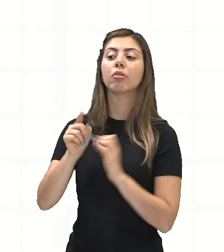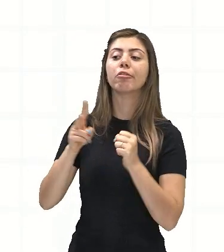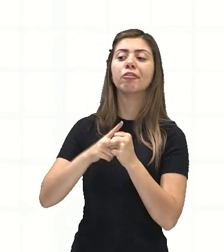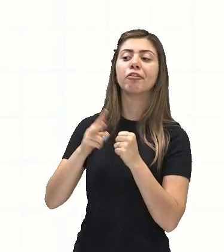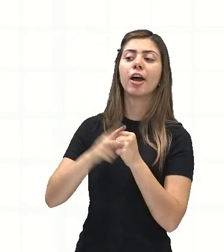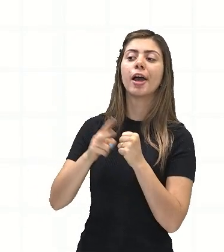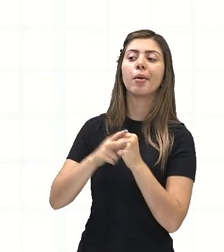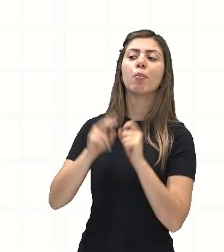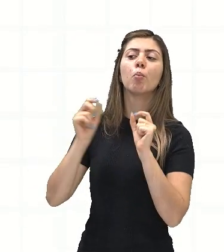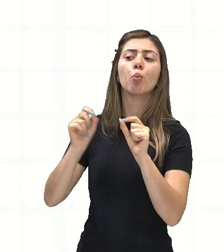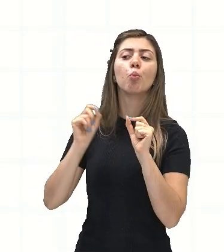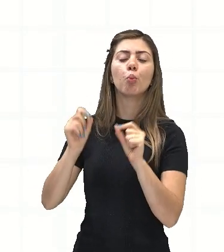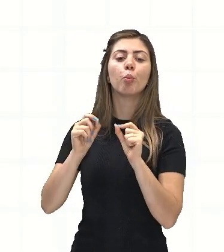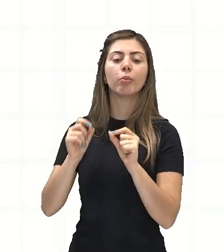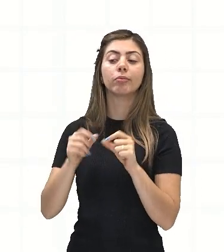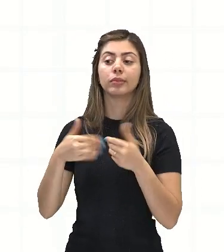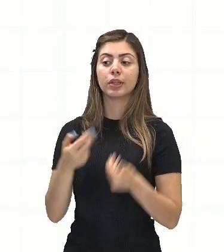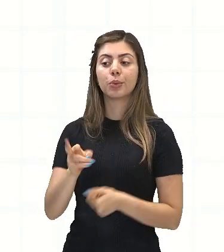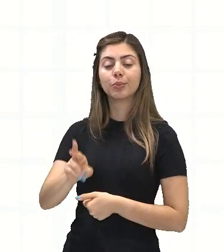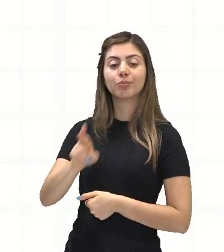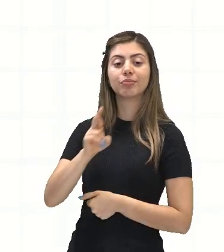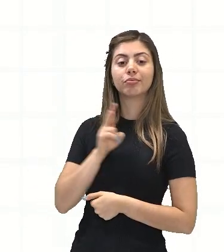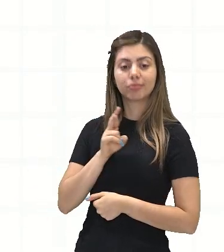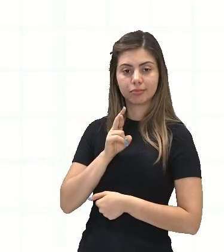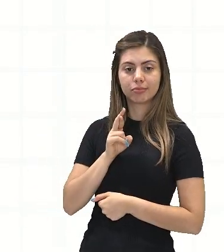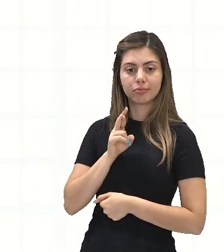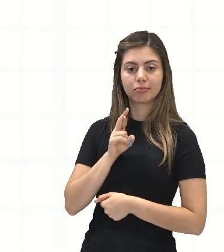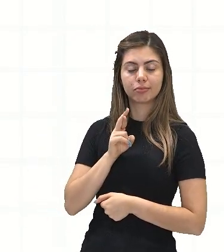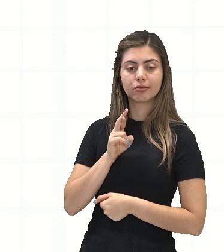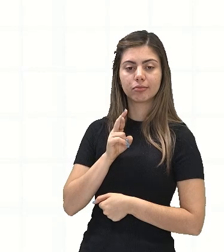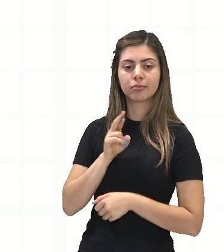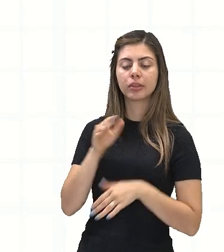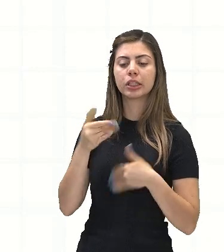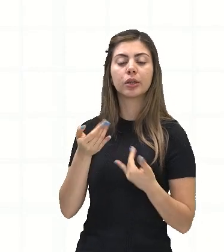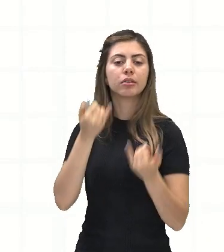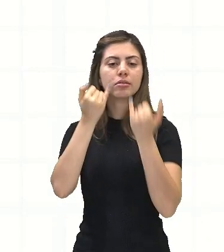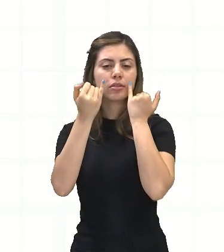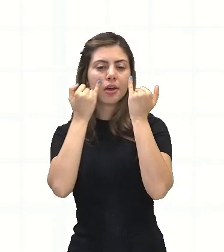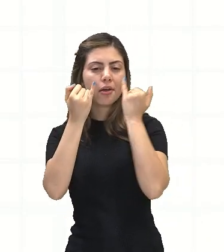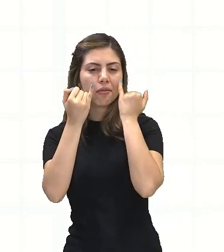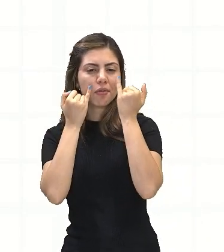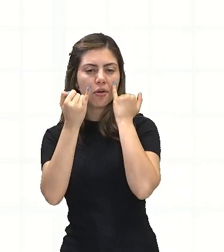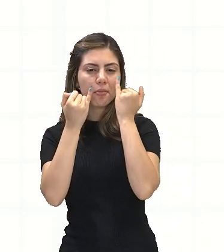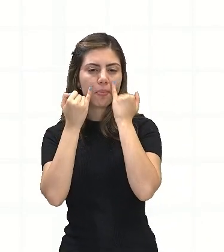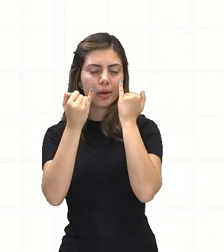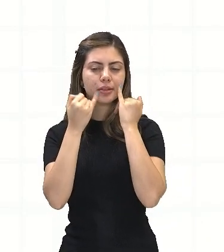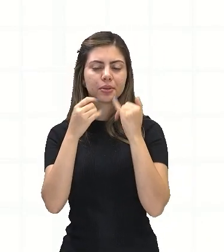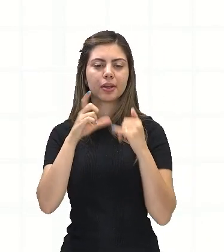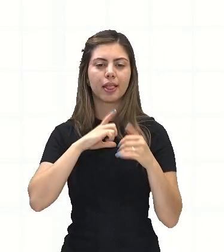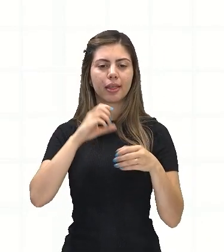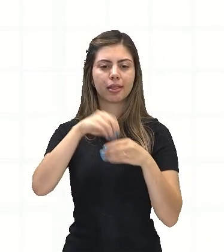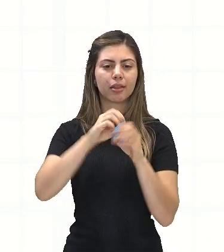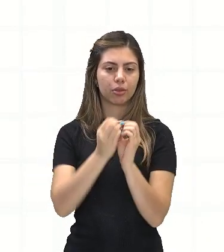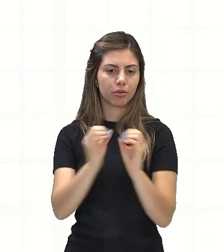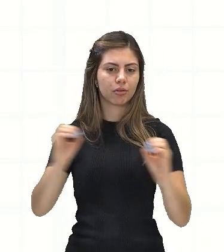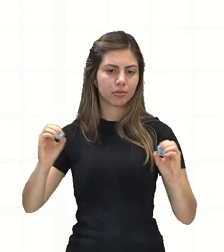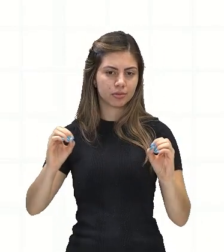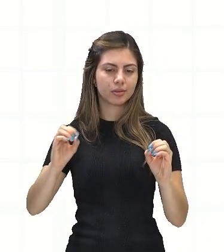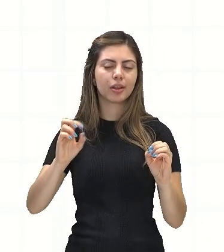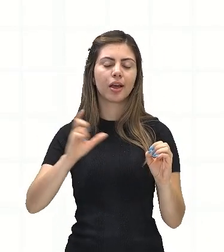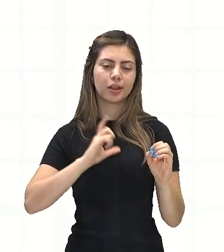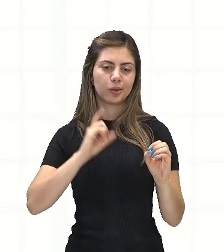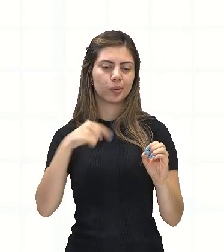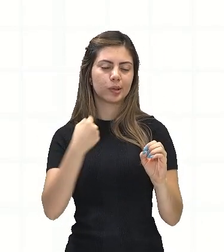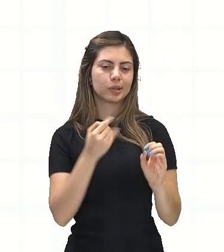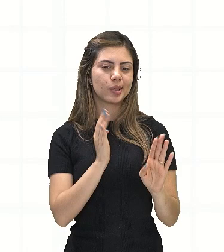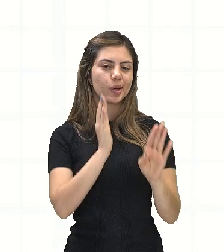verbo. Ao responder a pergunta feita para o verbo, quais informações da oração eu tenho a minha resposta?